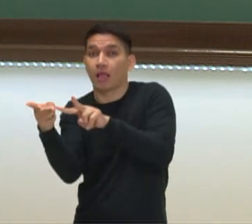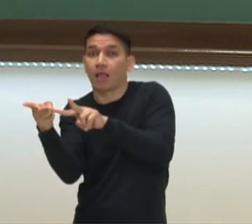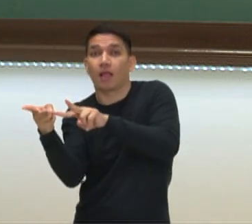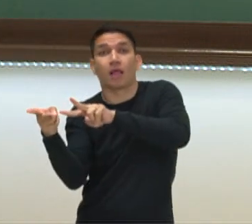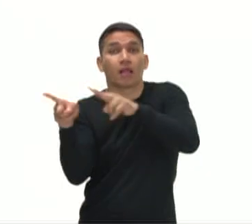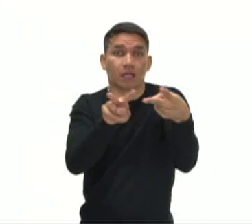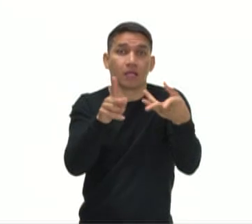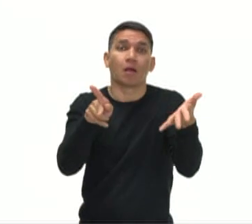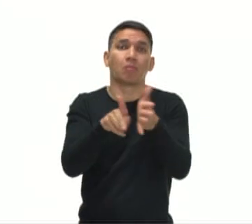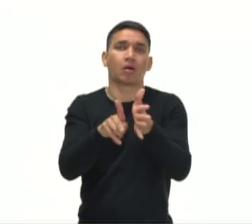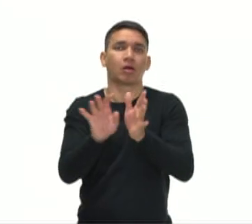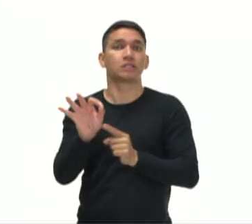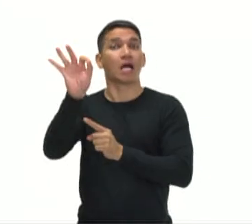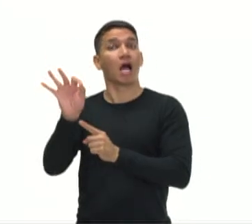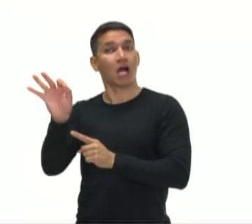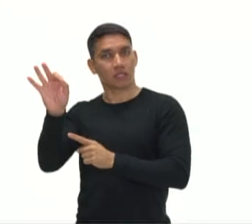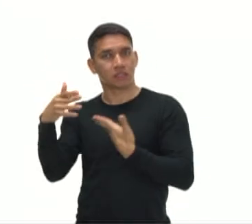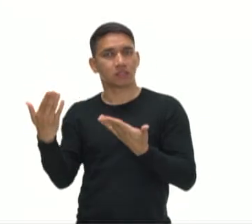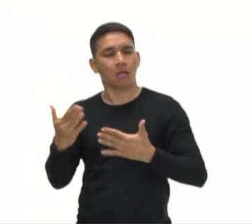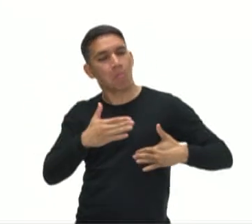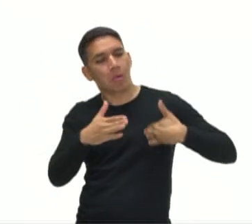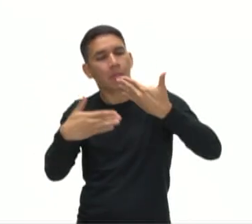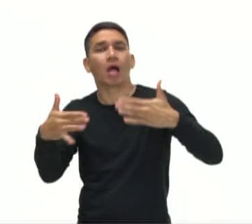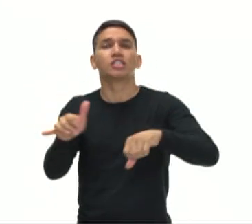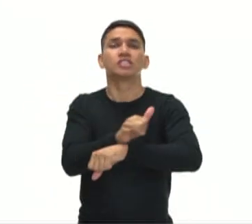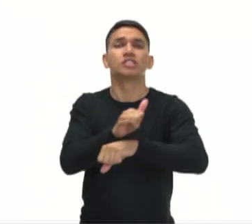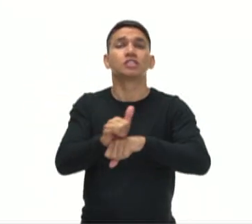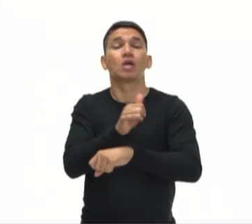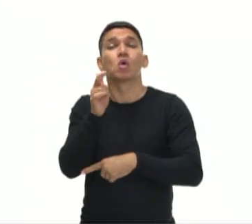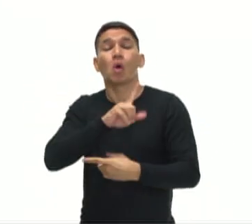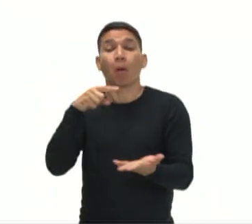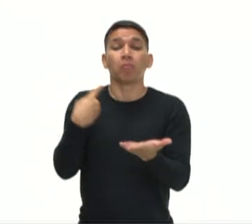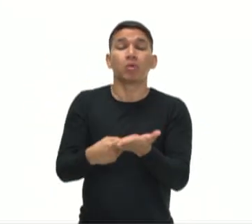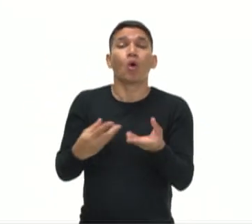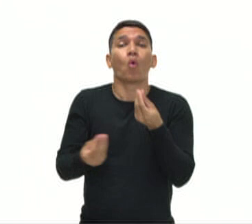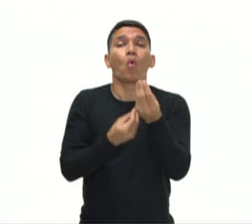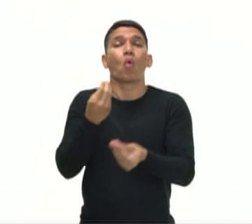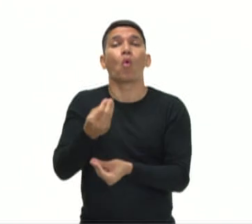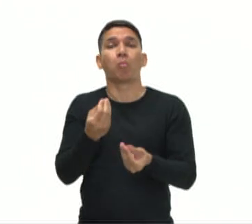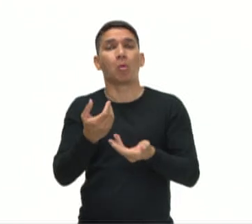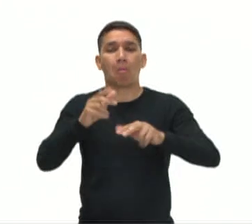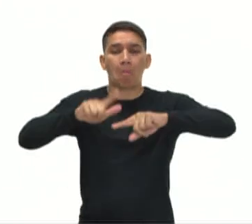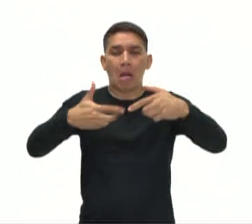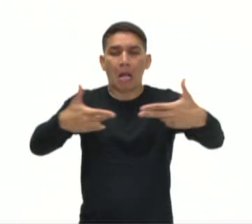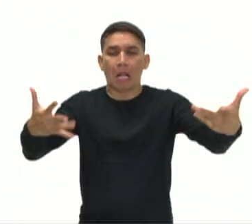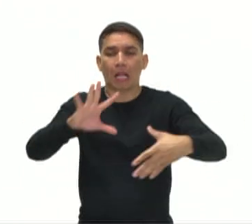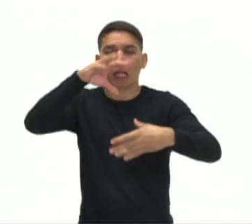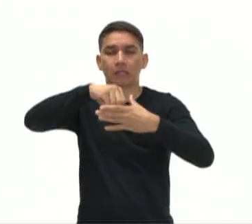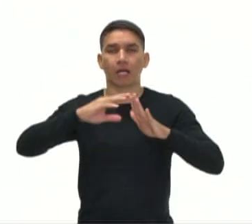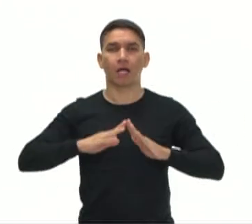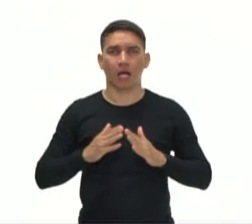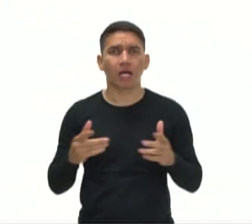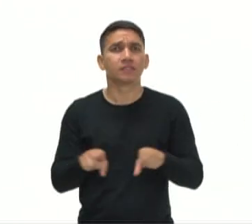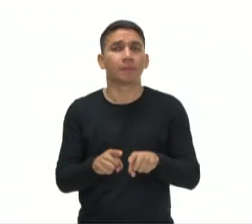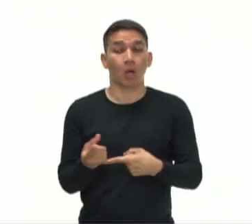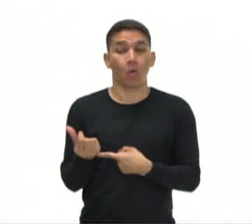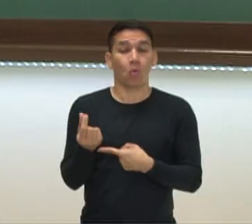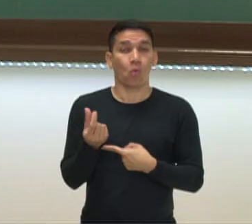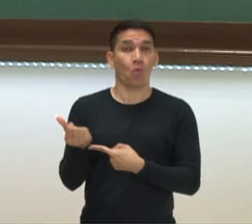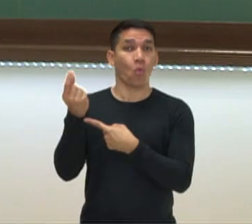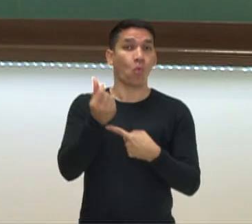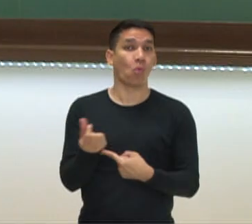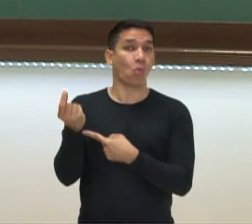ok? Procedimentos para determinar o consumo de eletrodomésticos e custos em reais,